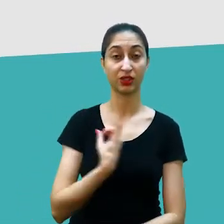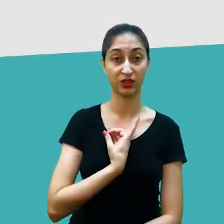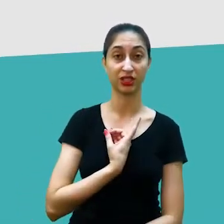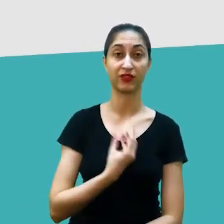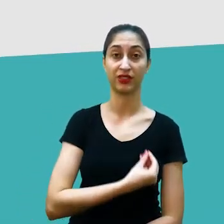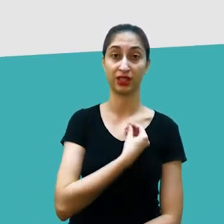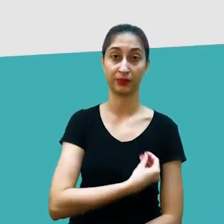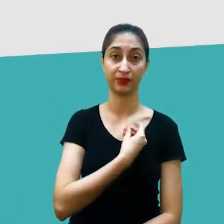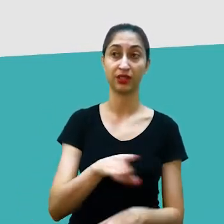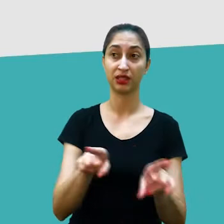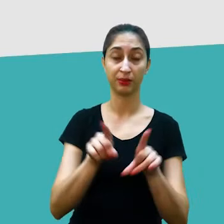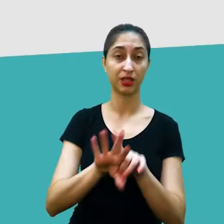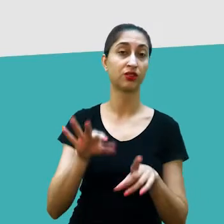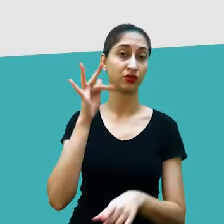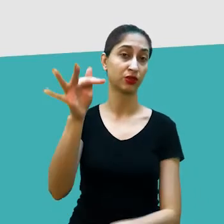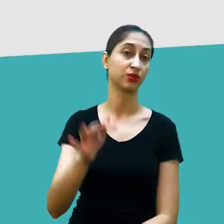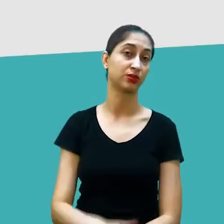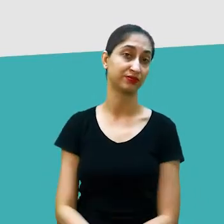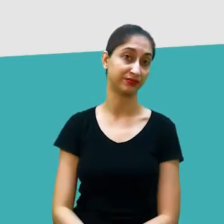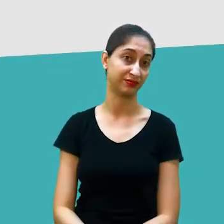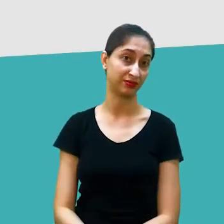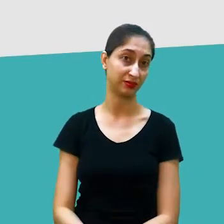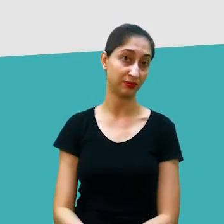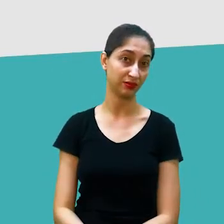mas a sobrevivência dos futuros. E aí a